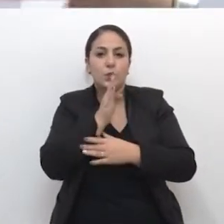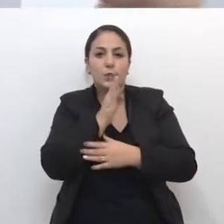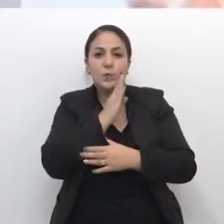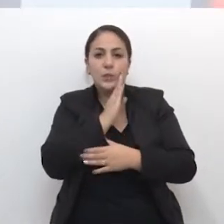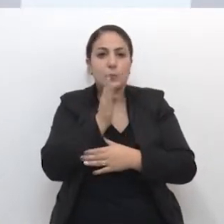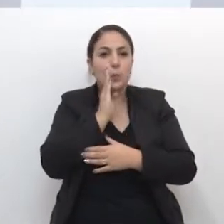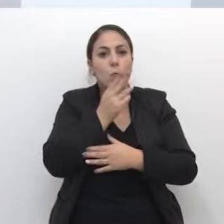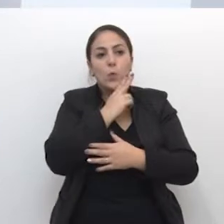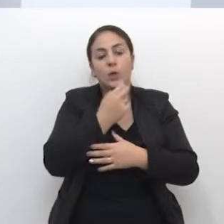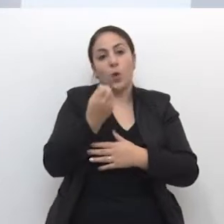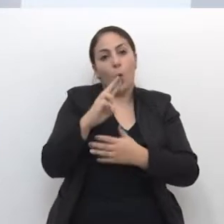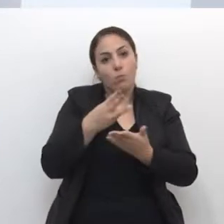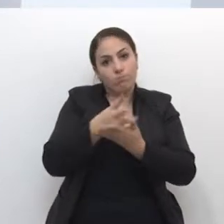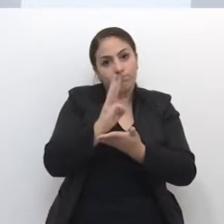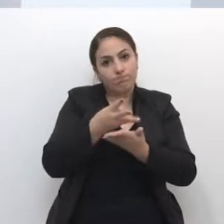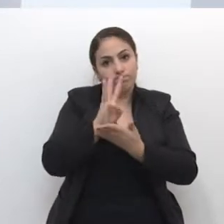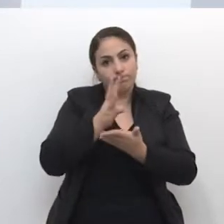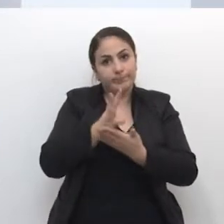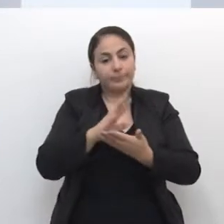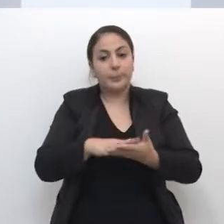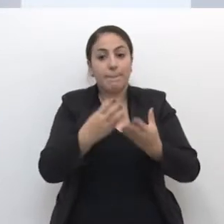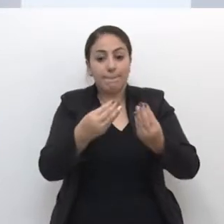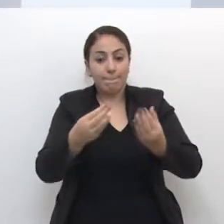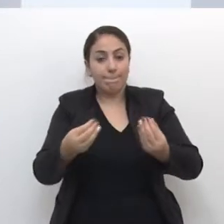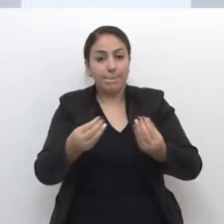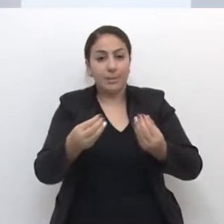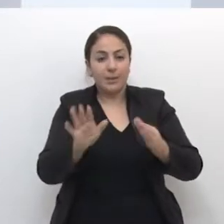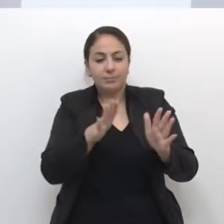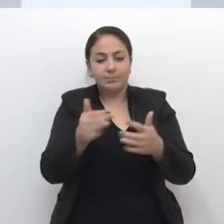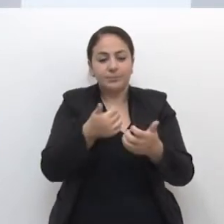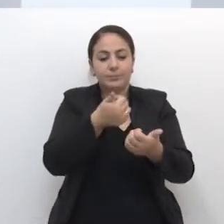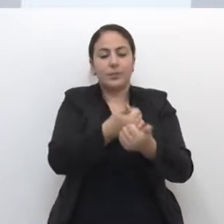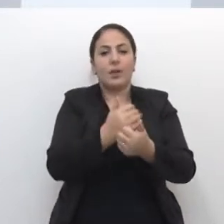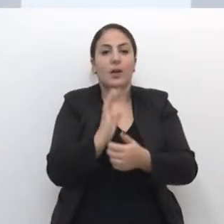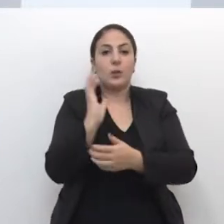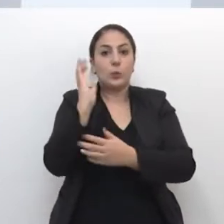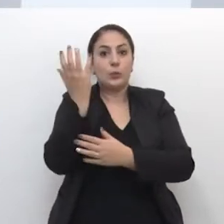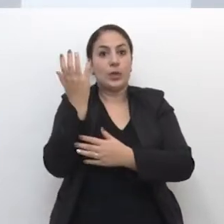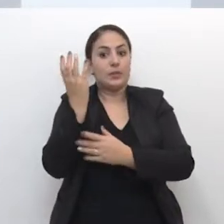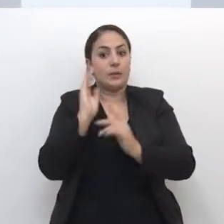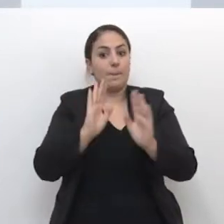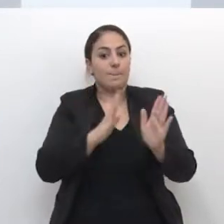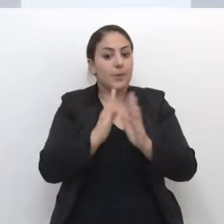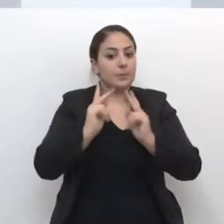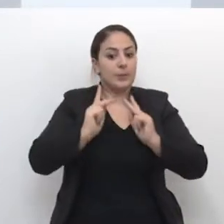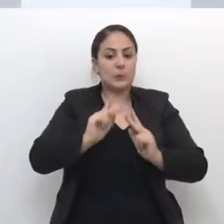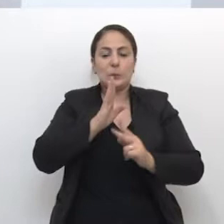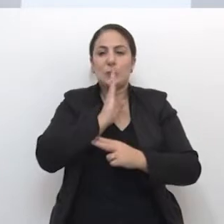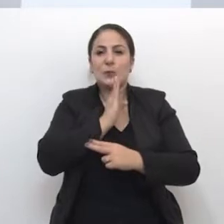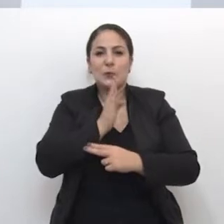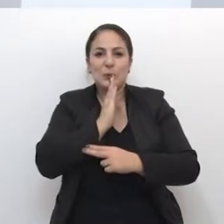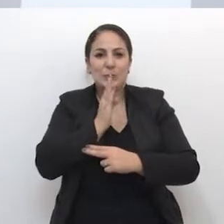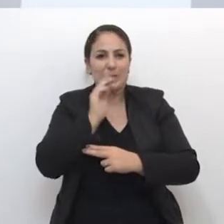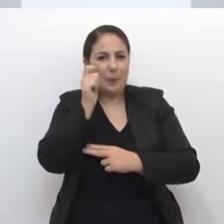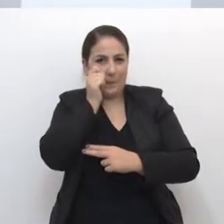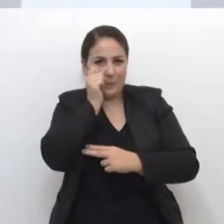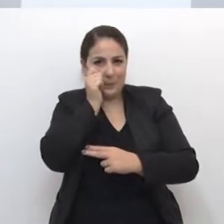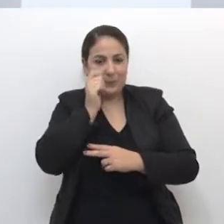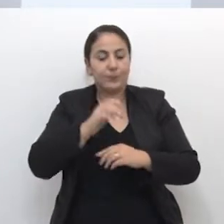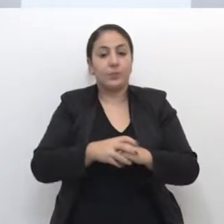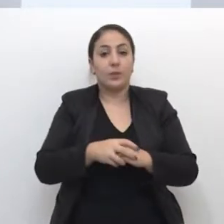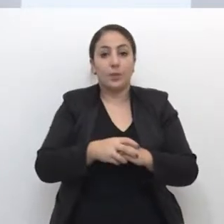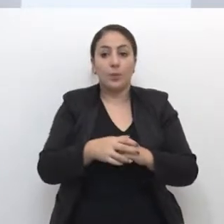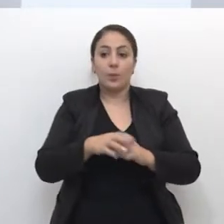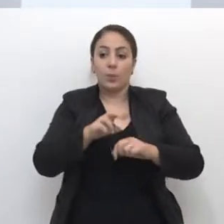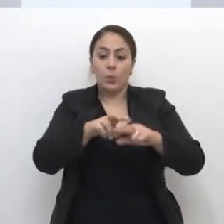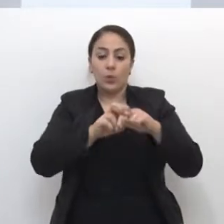Facebook, pelo WhatsApp, muitas das aproximações elas ocorrem sem que as pessoas se conheçam presencialmente.